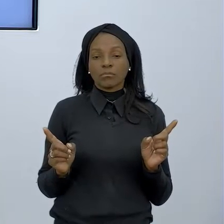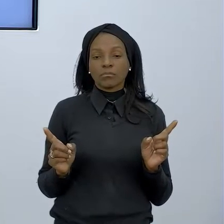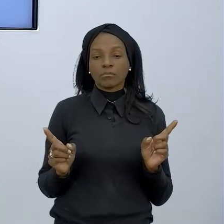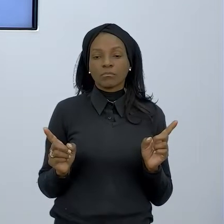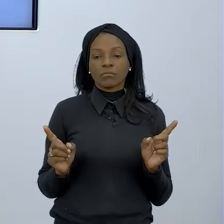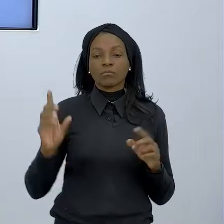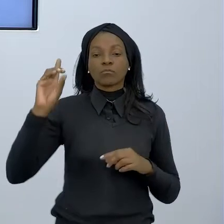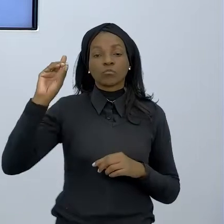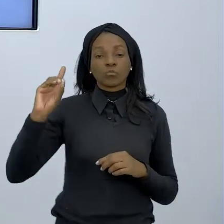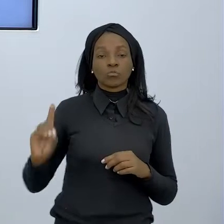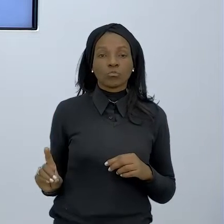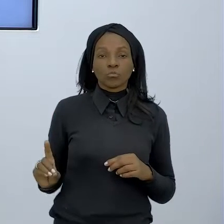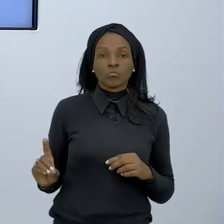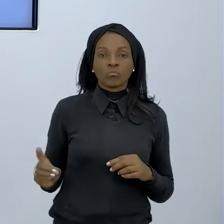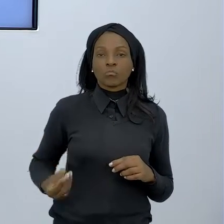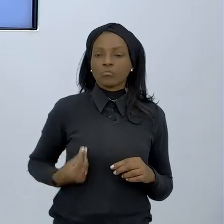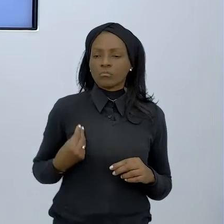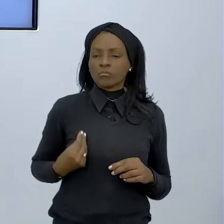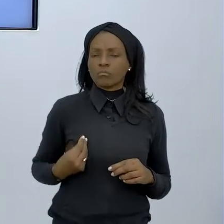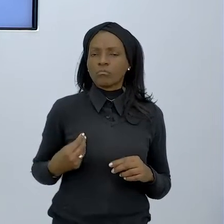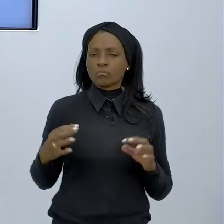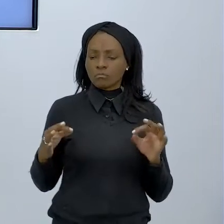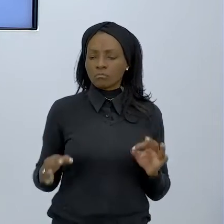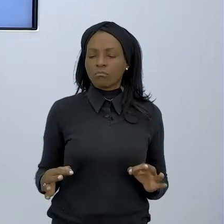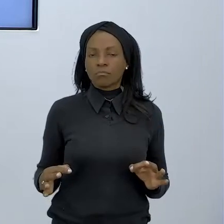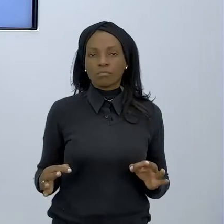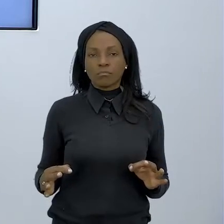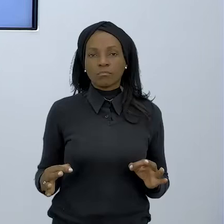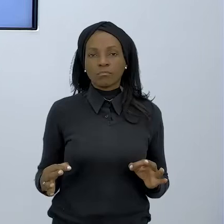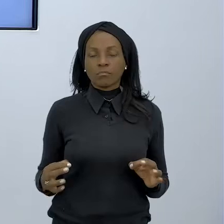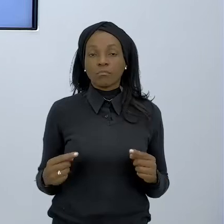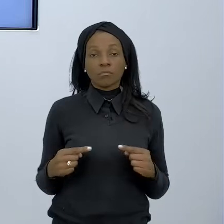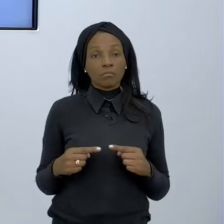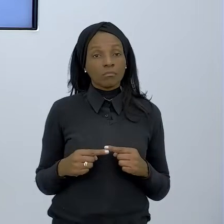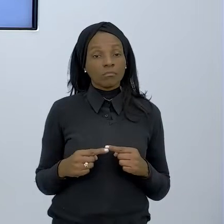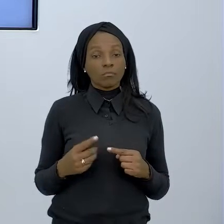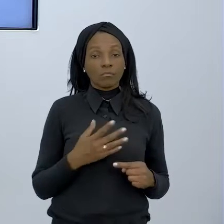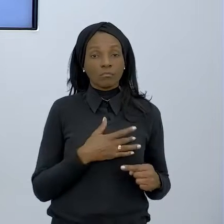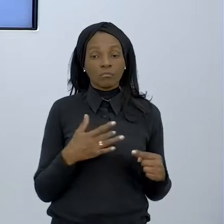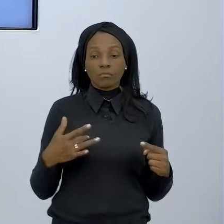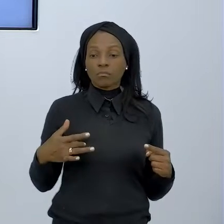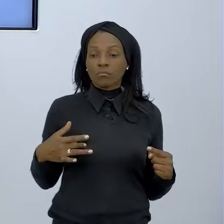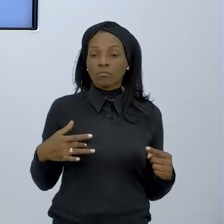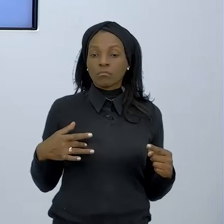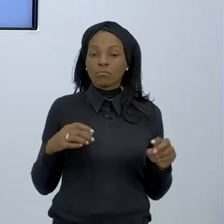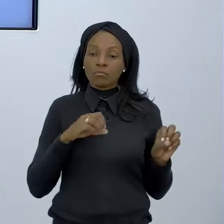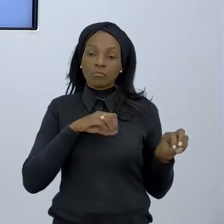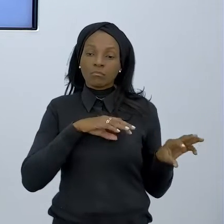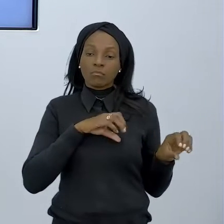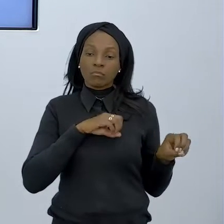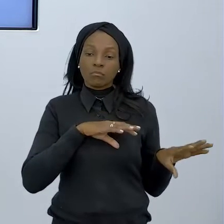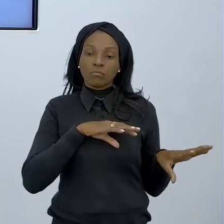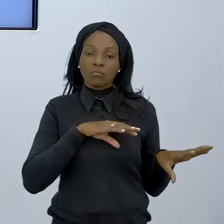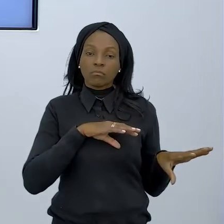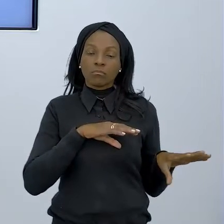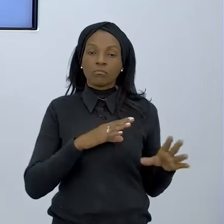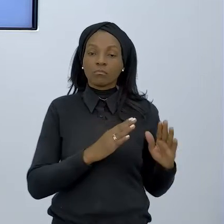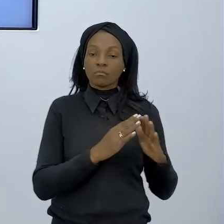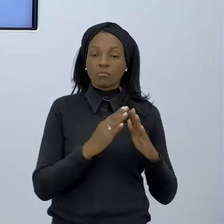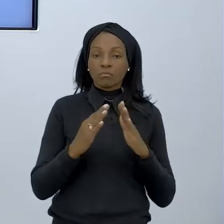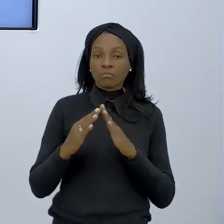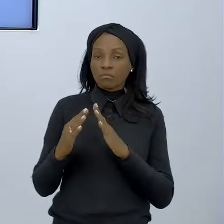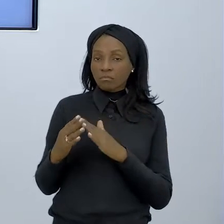o direito a uma vida digna, o que inclui saúde, educação,